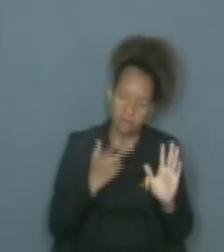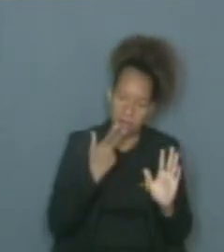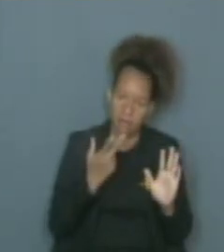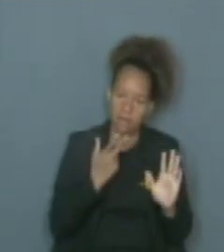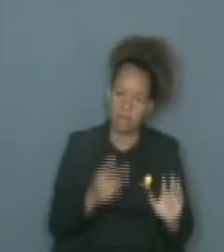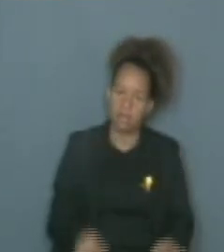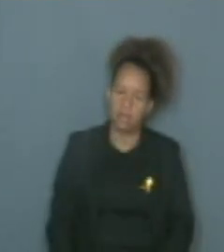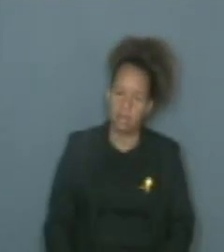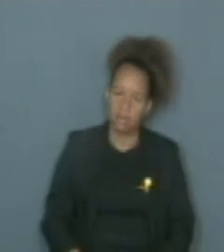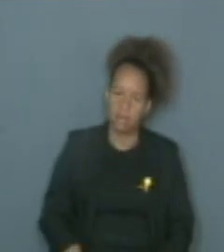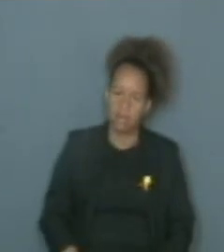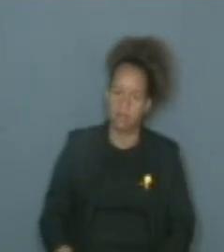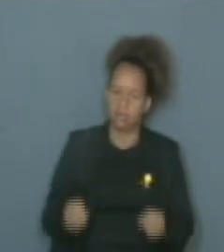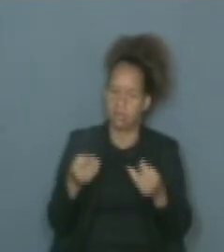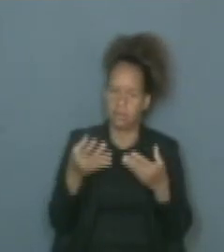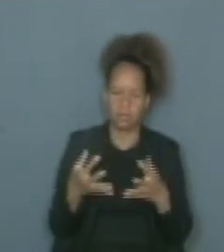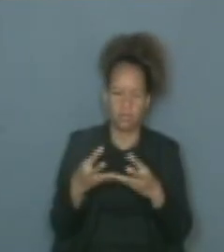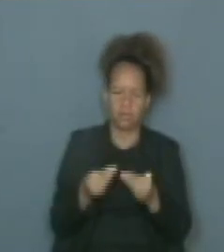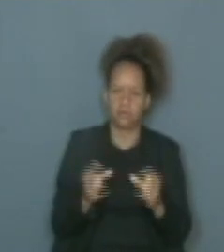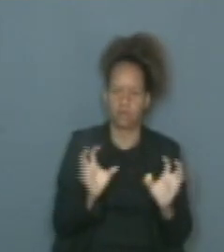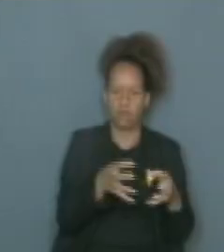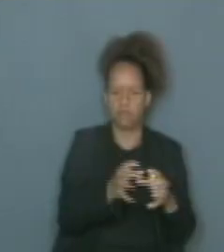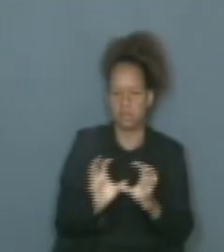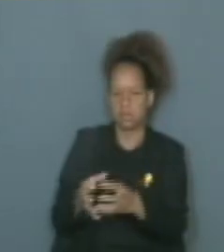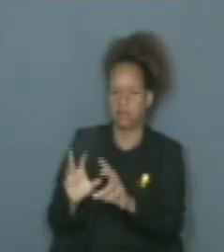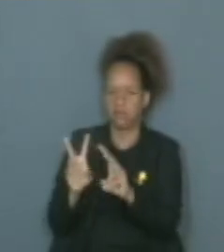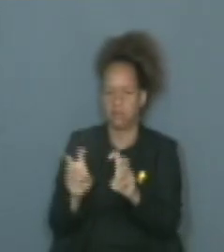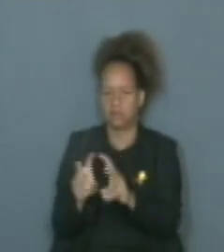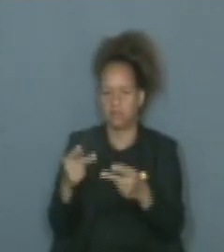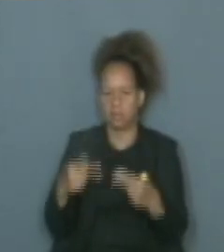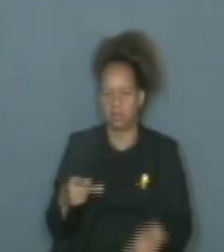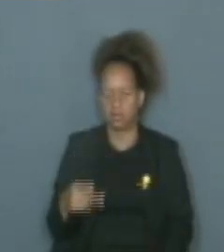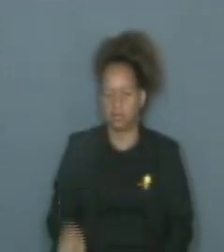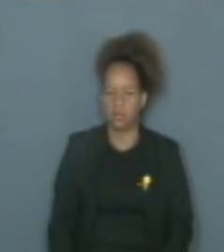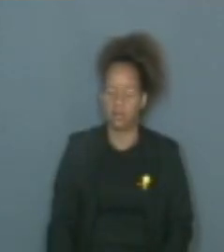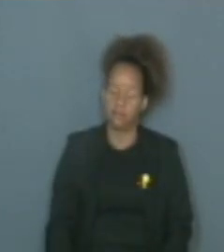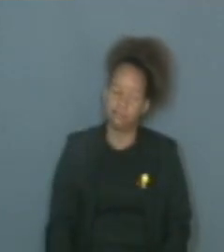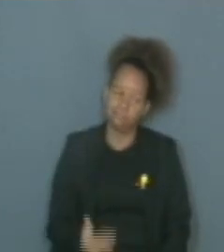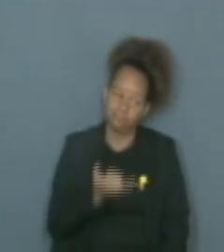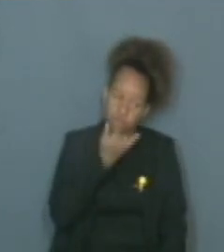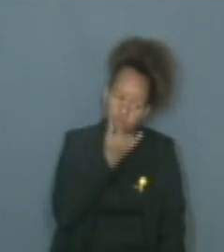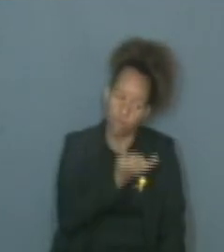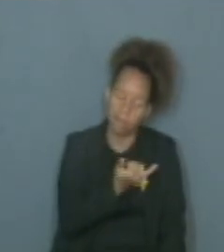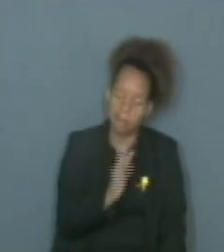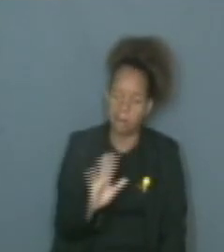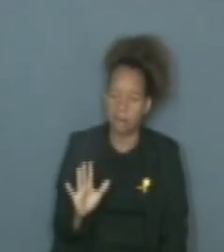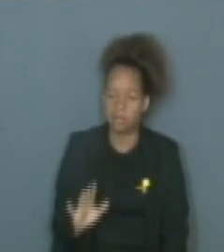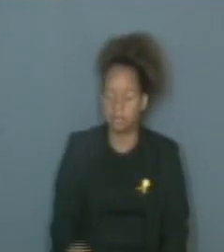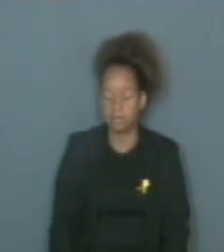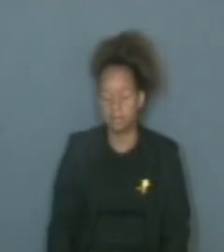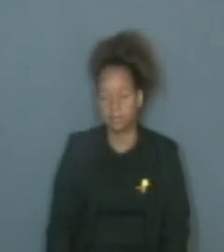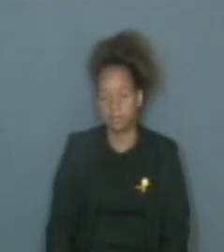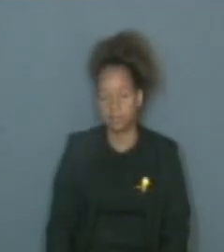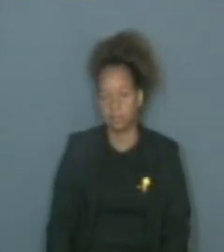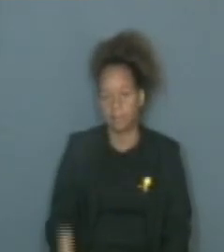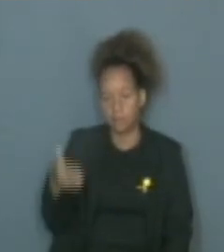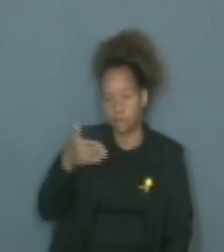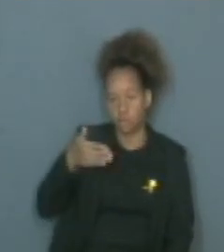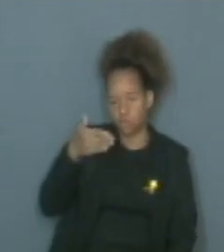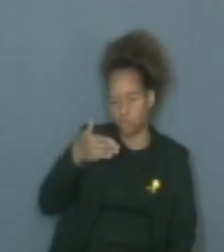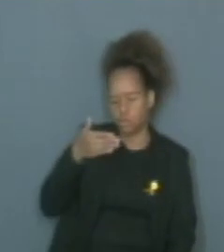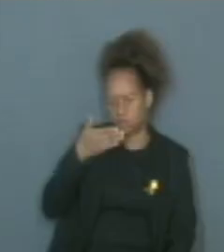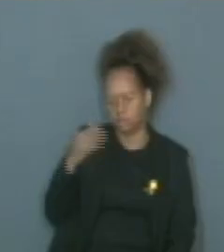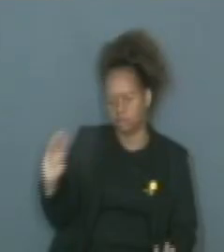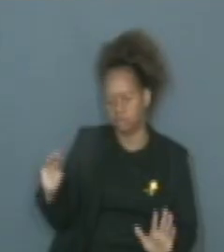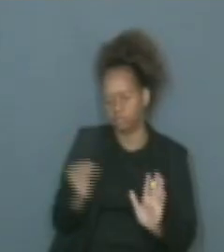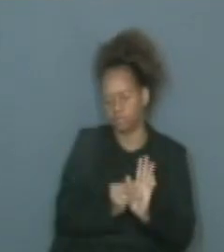que Vossa Excelência não é relator de todas as comissões temáticas dessa casa, infelizmente, inclusive. Então, o discurso cabe